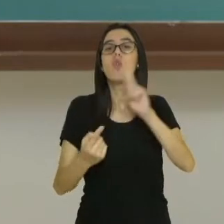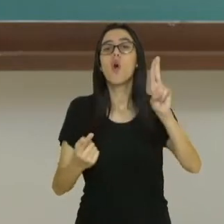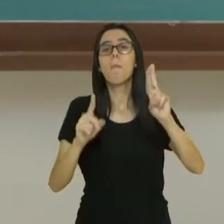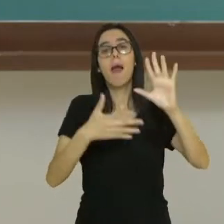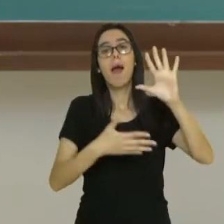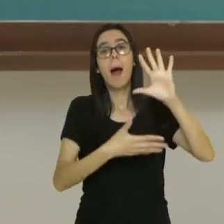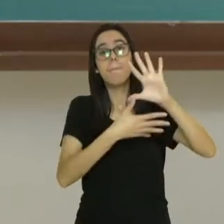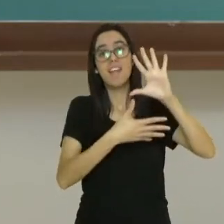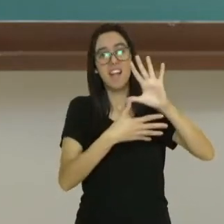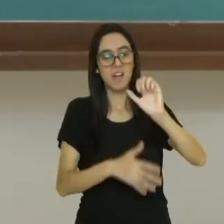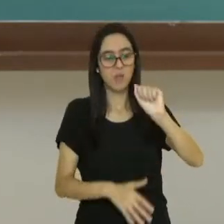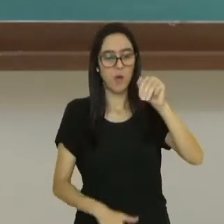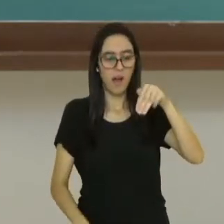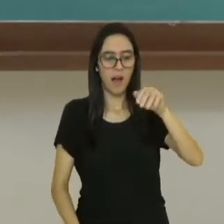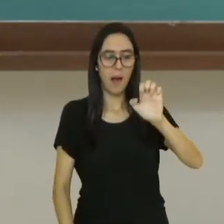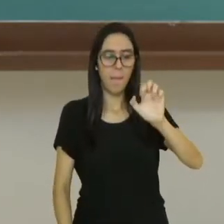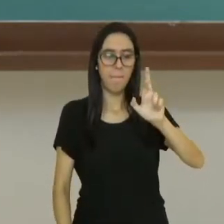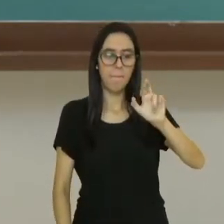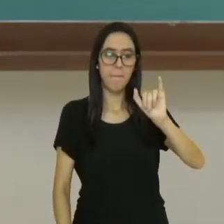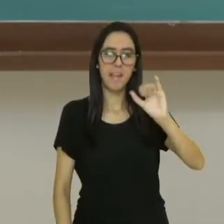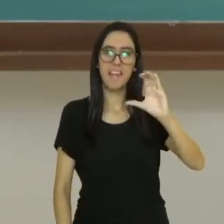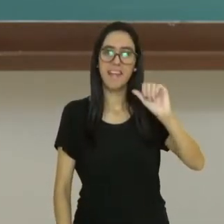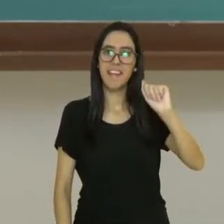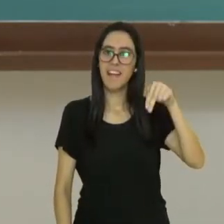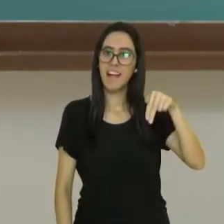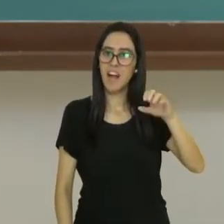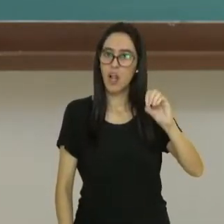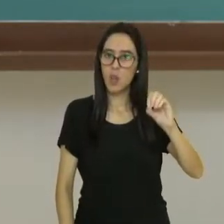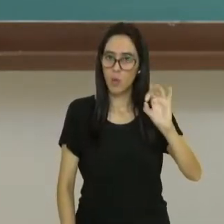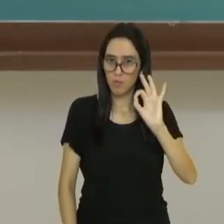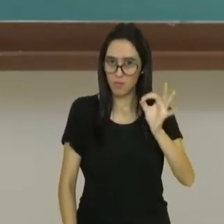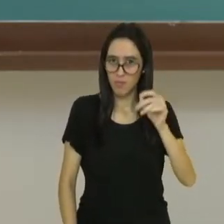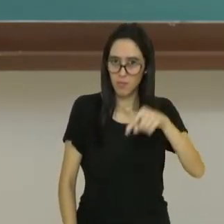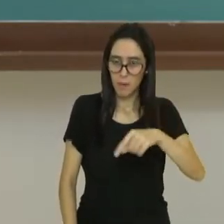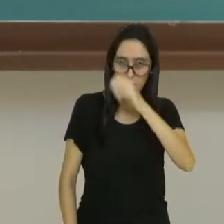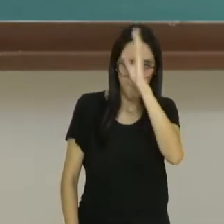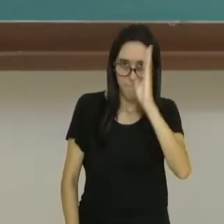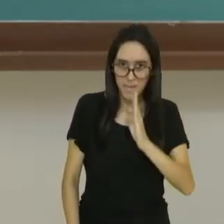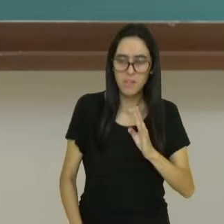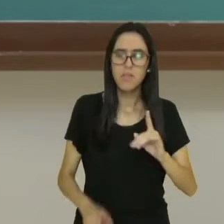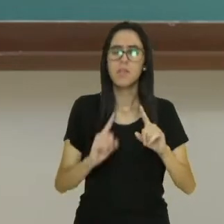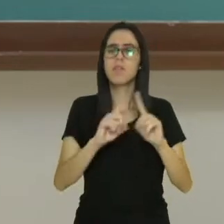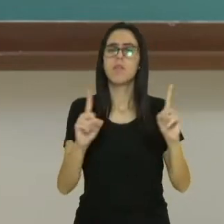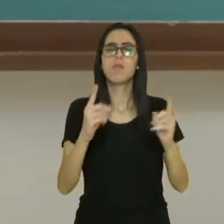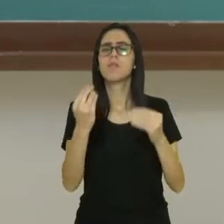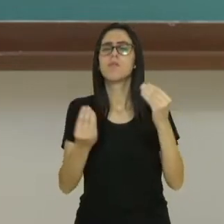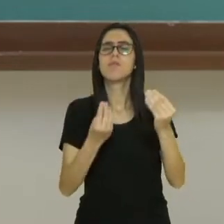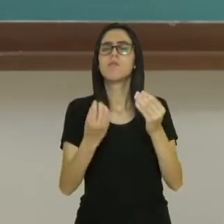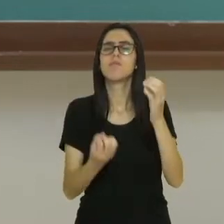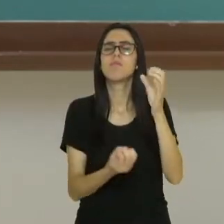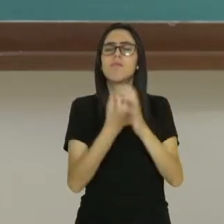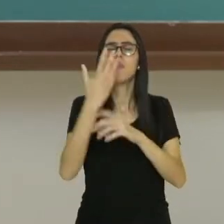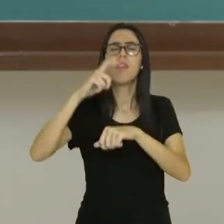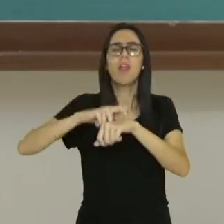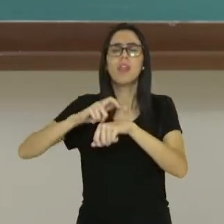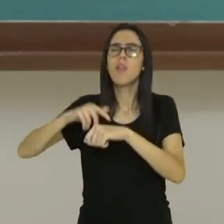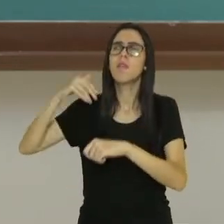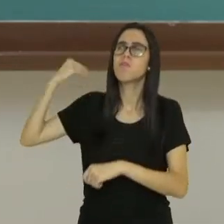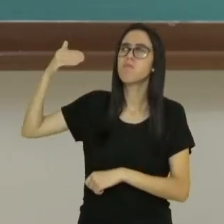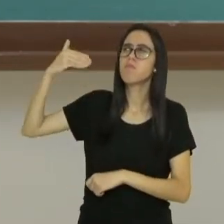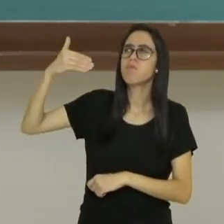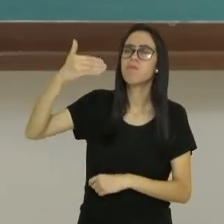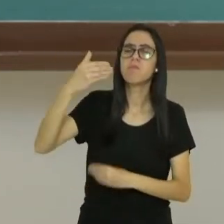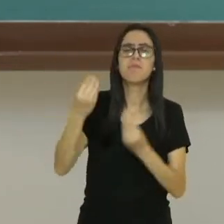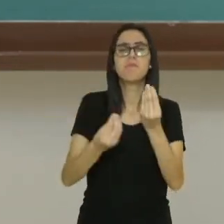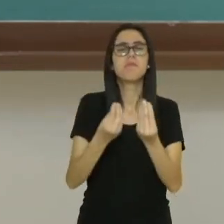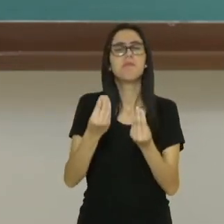Brasil está no continente americano. Mas como tudo isso se formou ao longo do tempo e da própria história